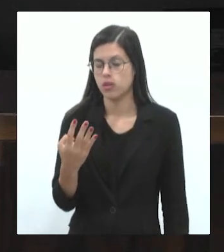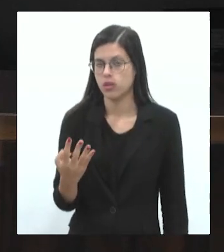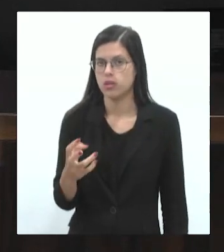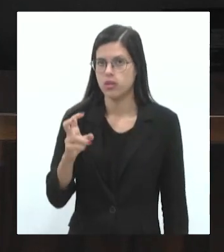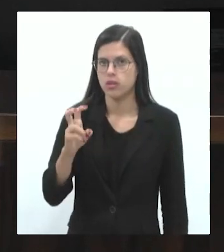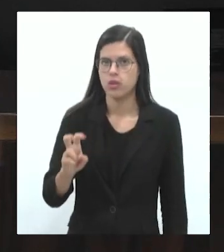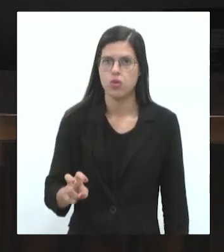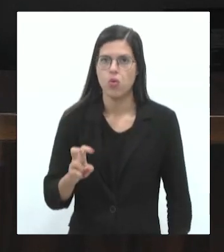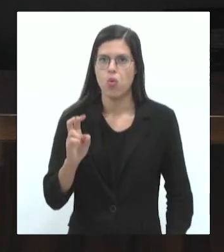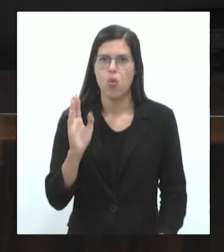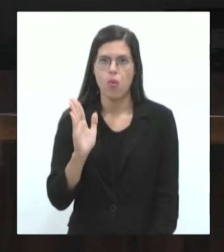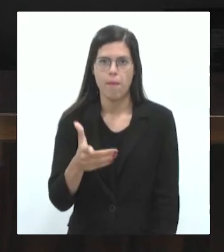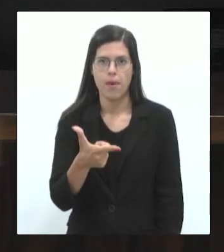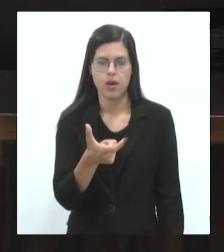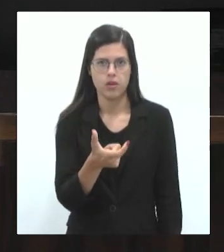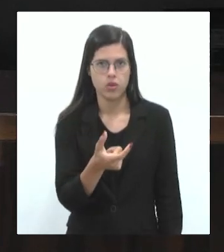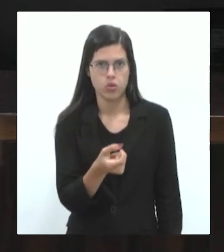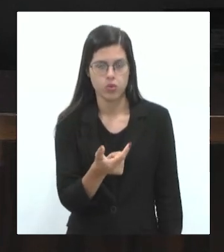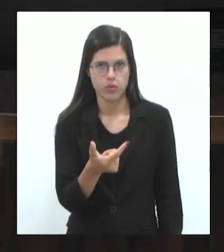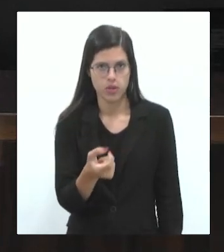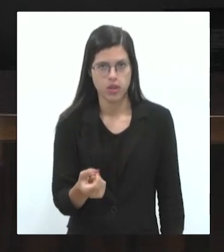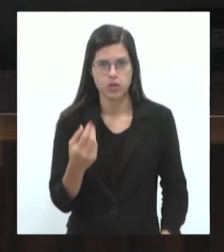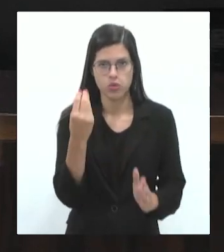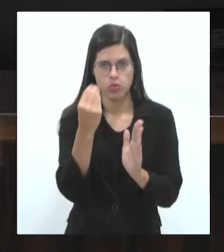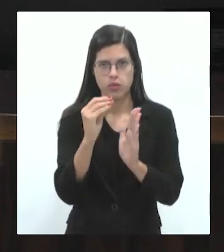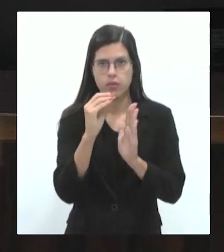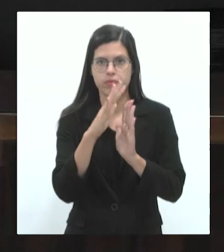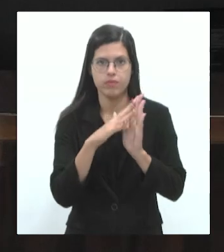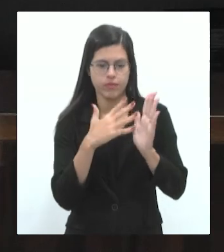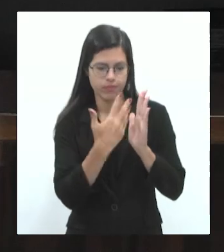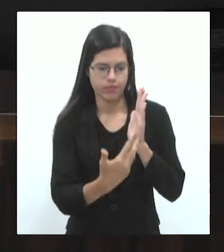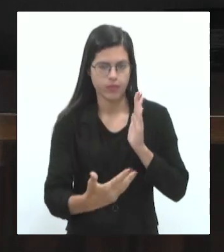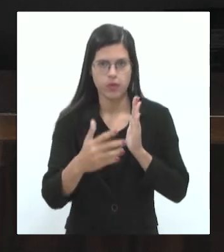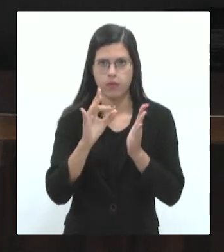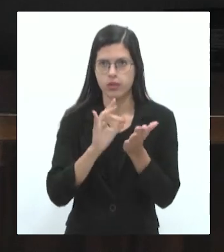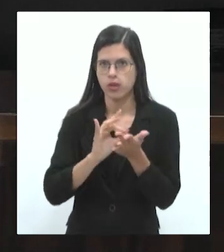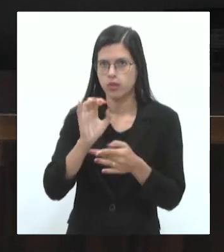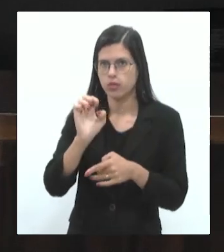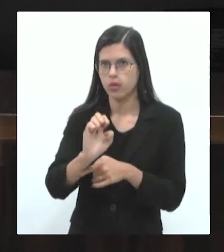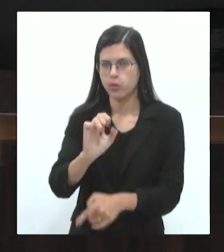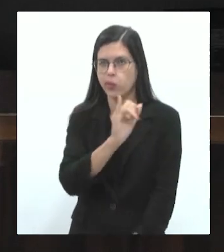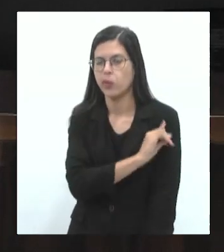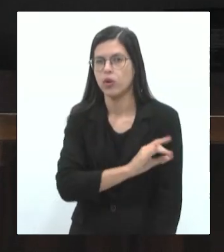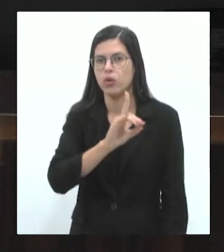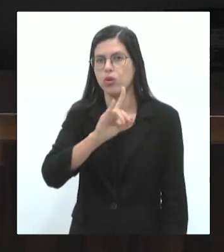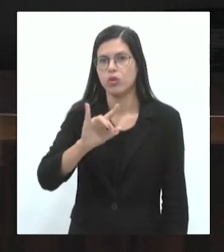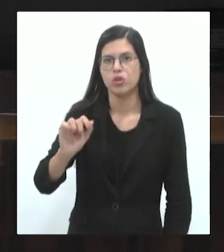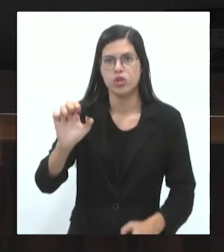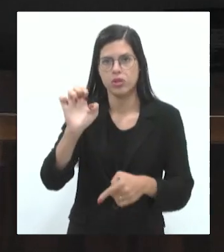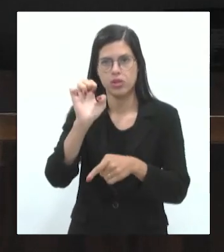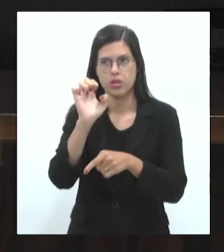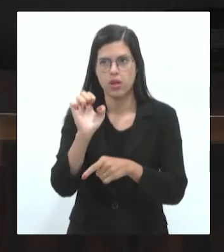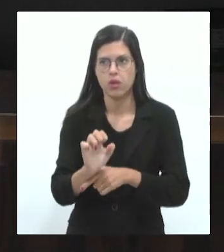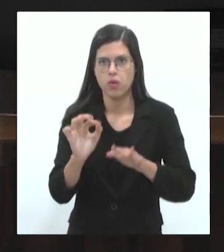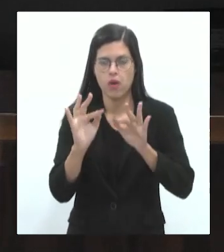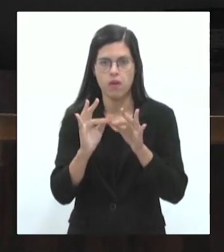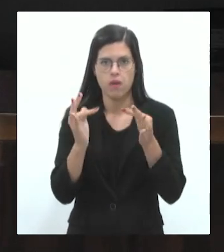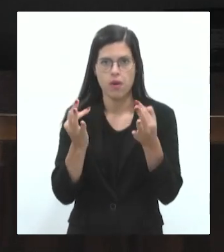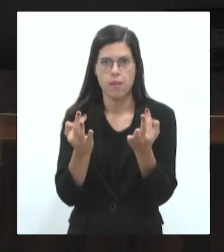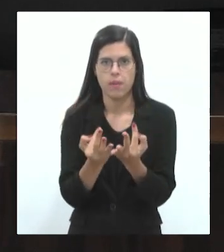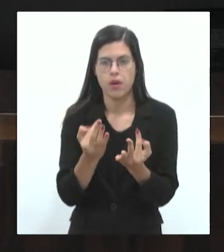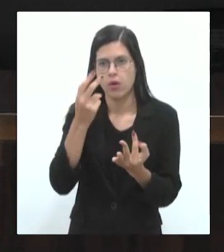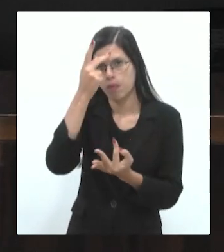5.645 de 2010 para incluir no calendário oficial do Estado do Rio de Janeiro o Dia Estadual das Famílias com